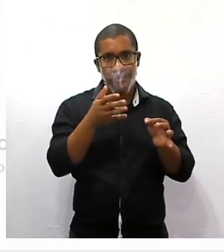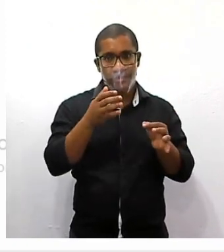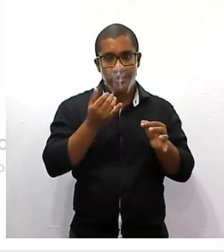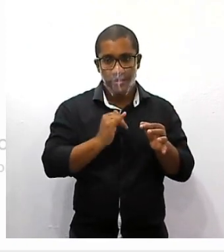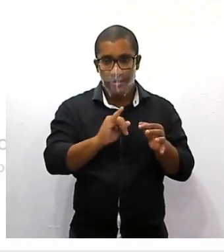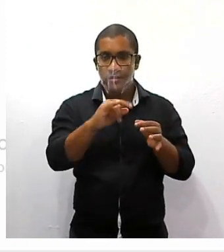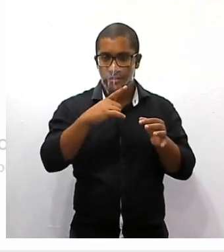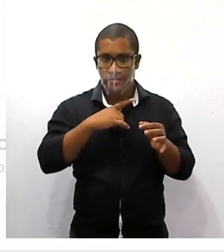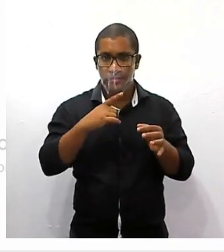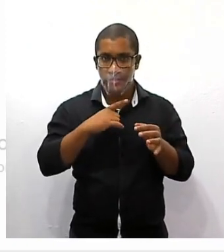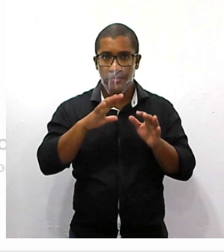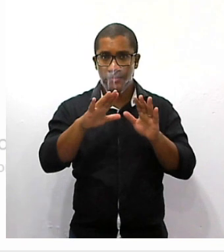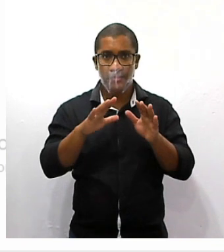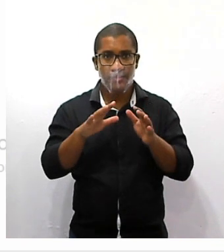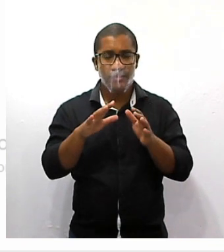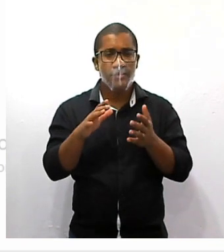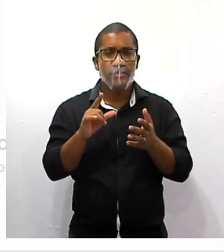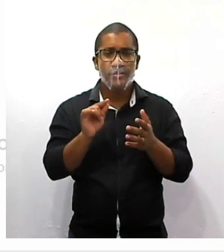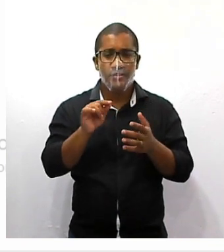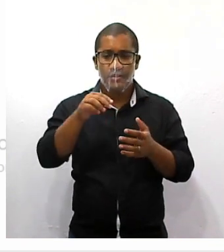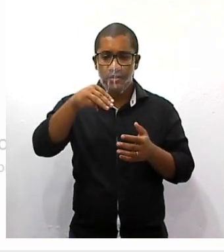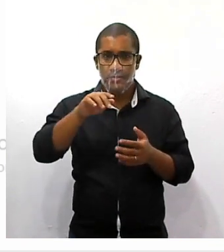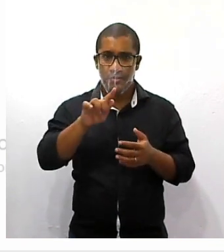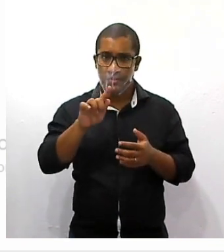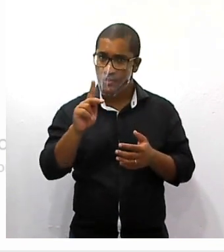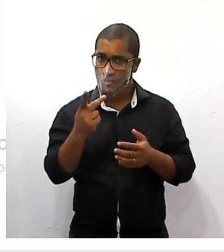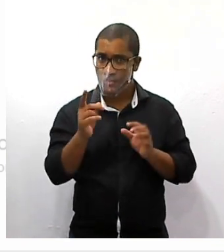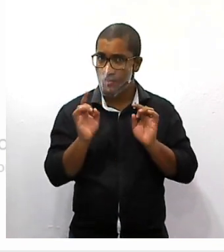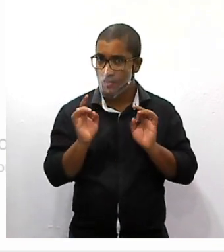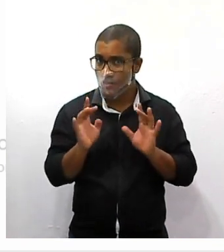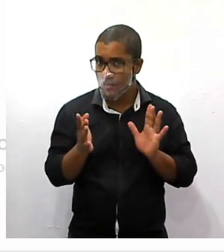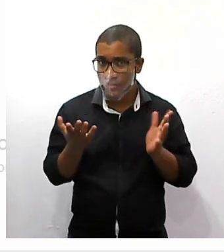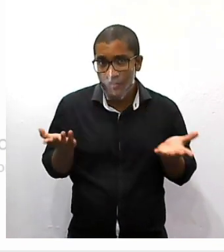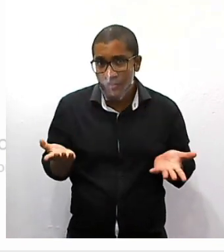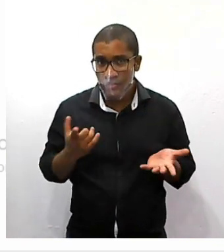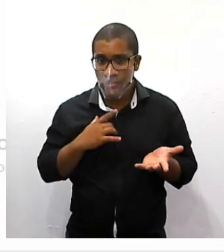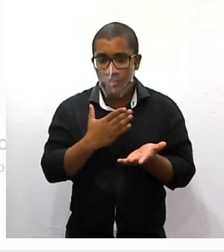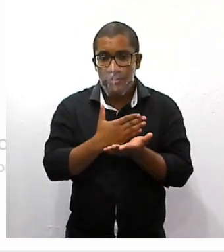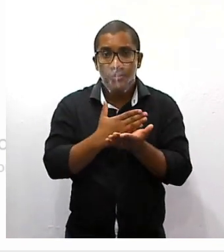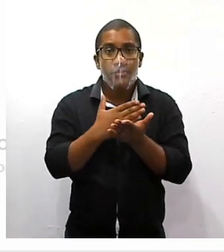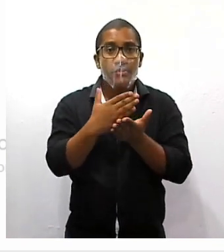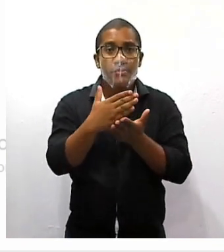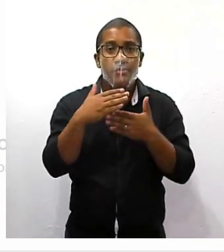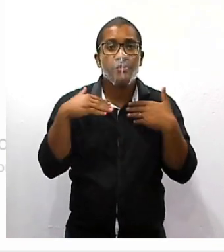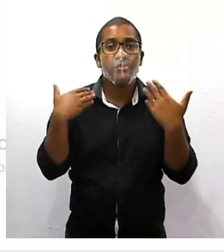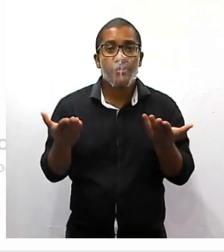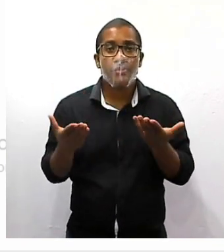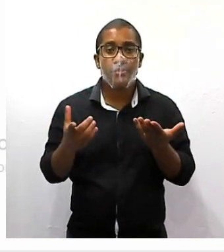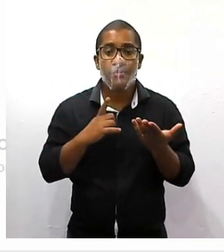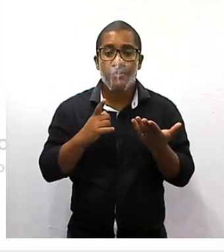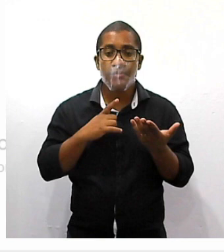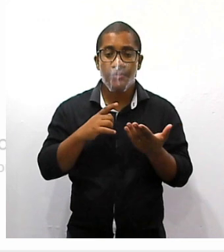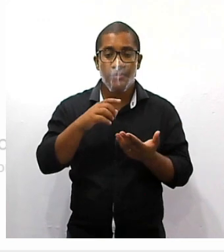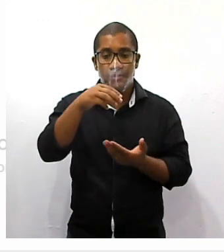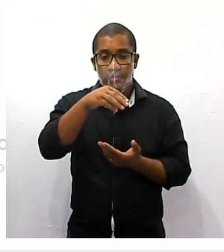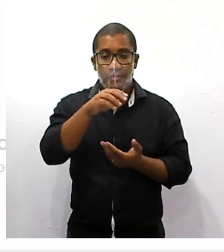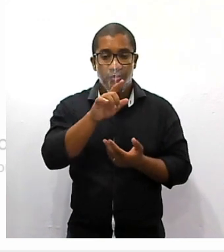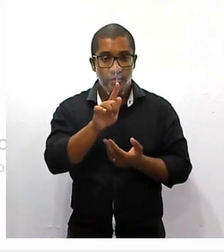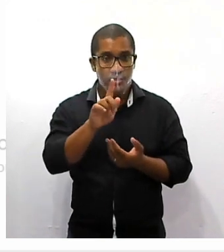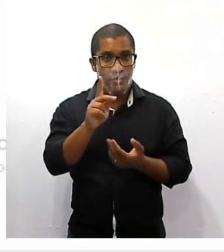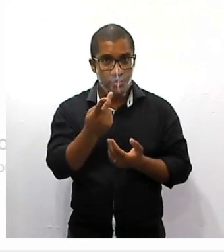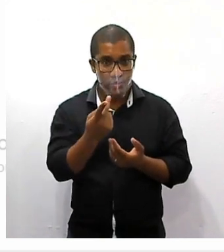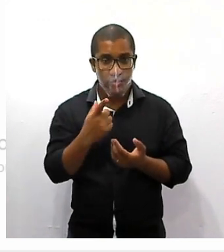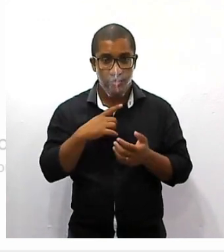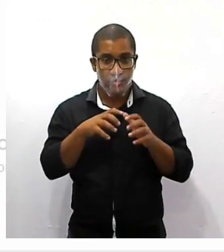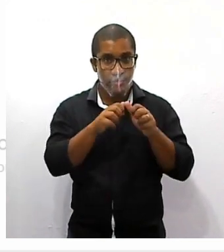não deforma a mola, só tem mgh. Então, a energia que ele tem no início do problema é uma mgh. Você vai